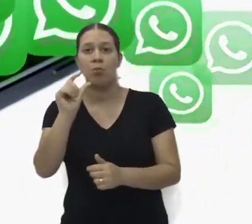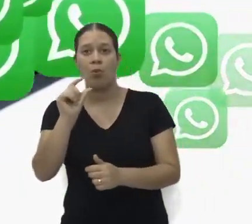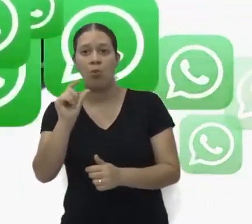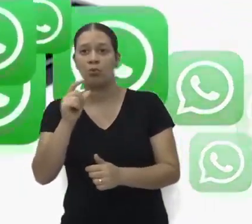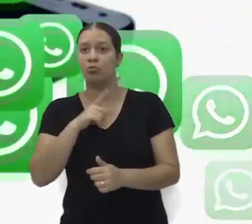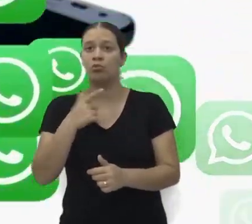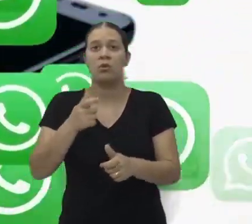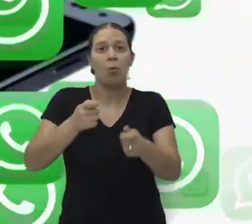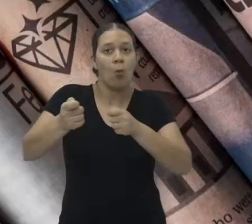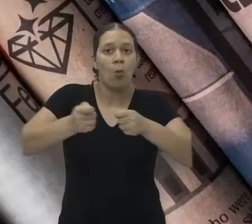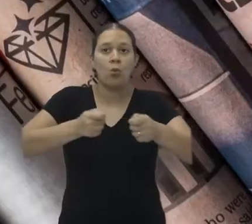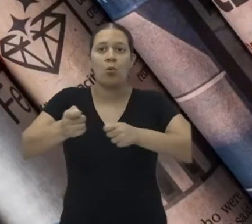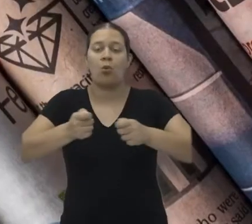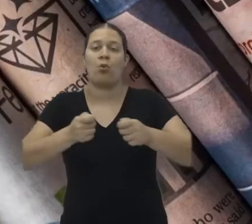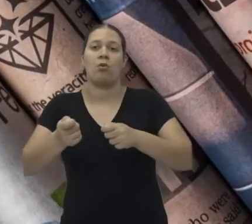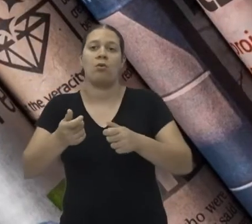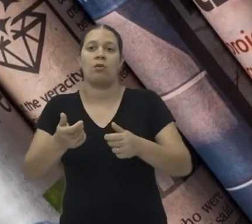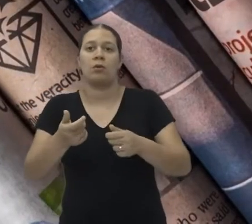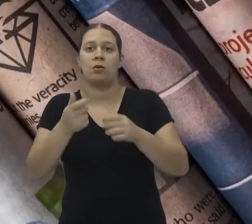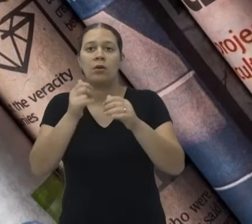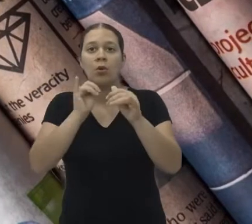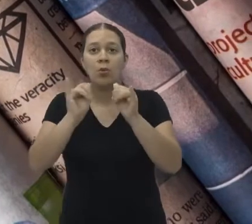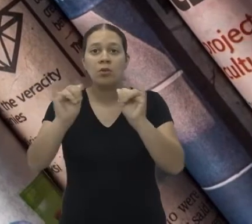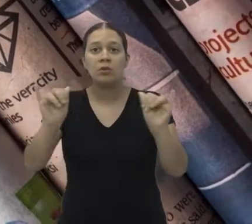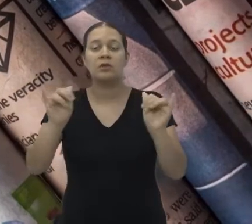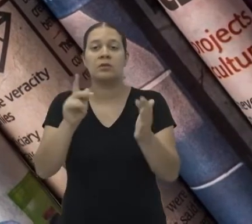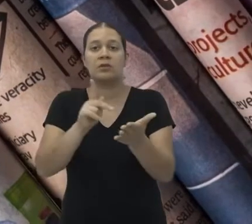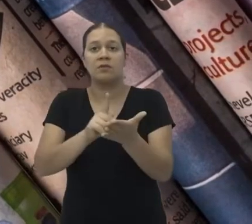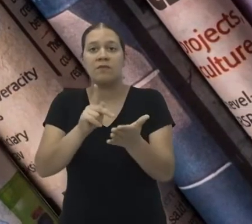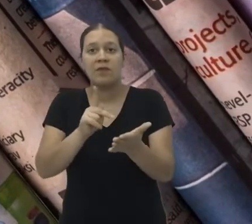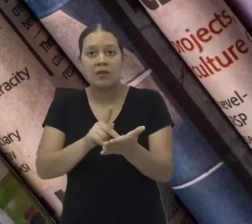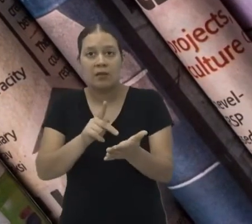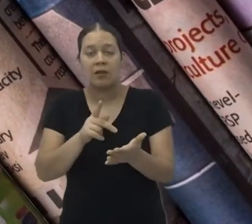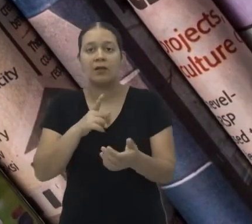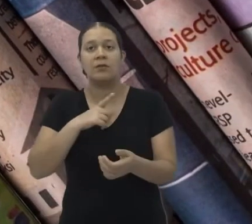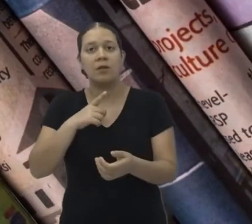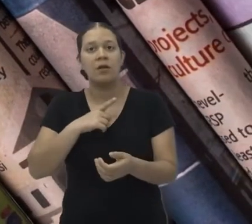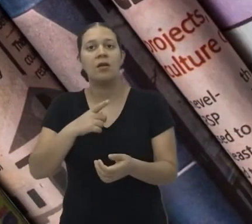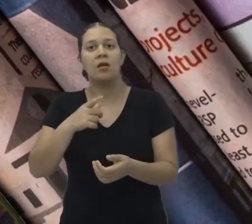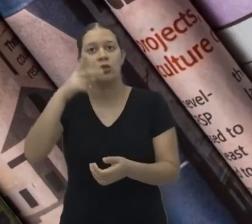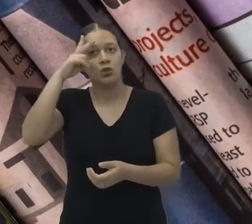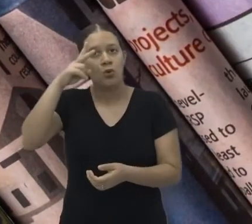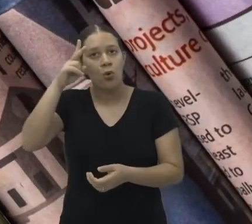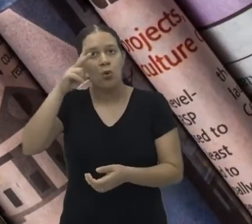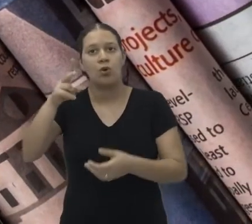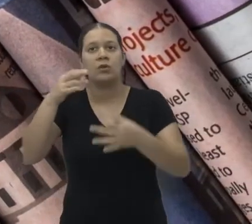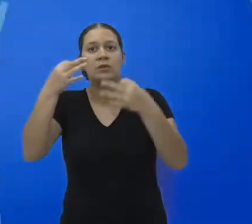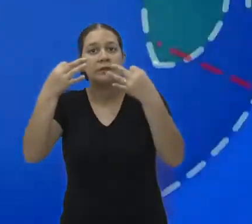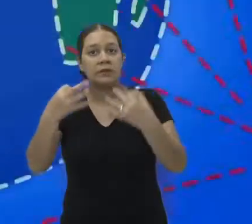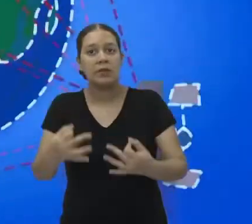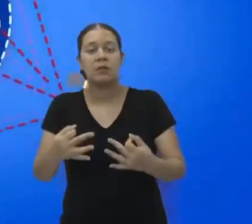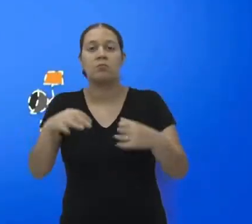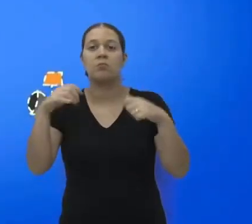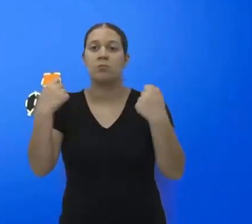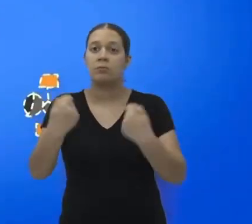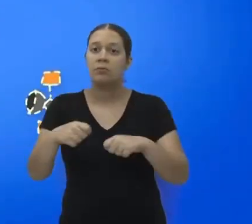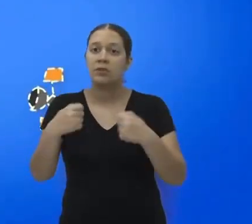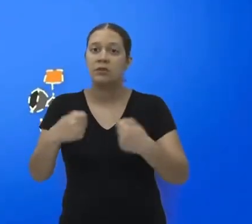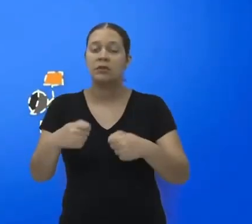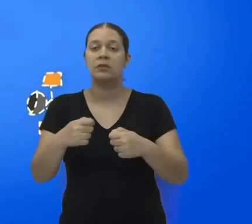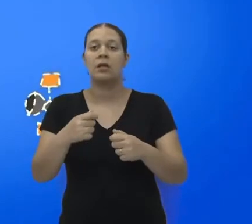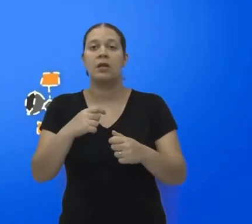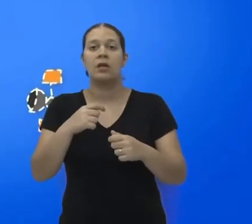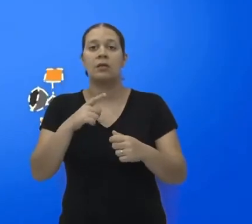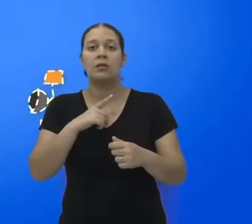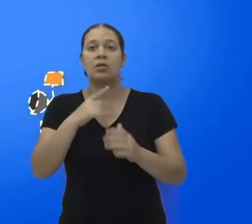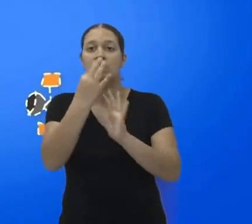ou nenhum controle. Notícias de verdade trazem uma visão completa da história, ou seja, devemos sempre